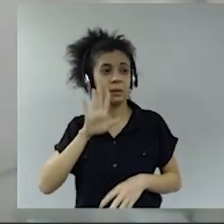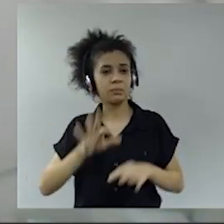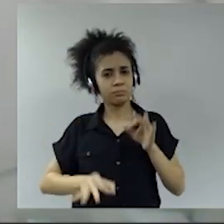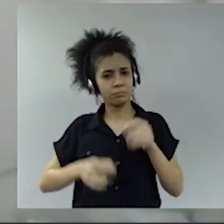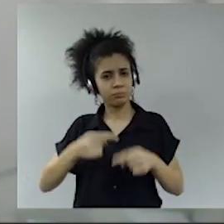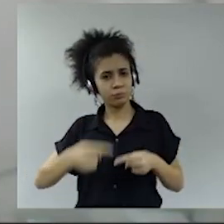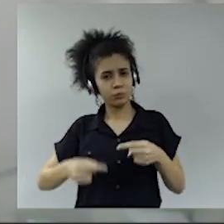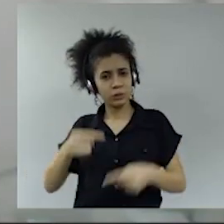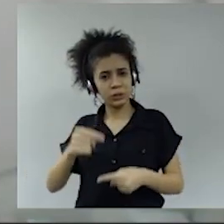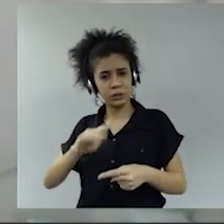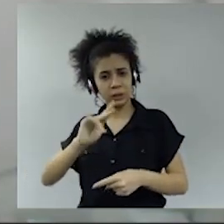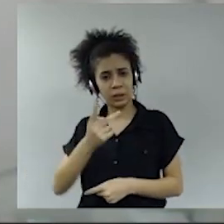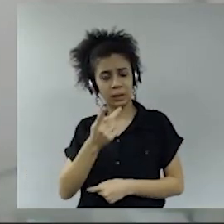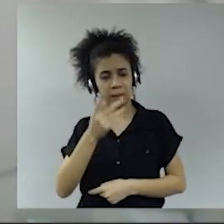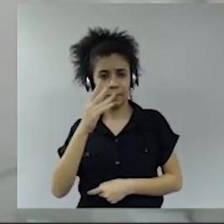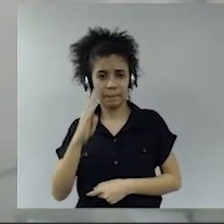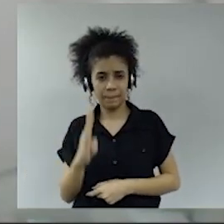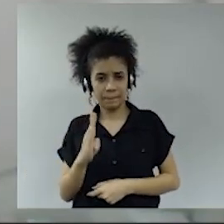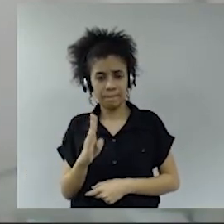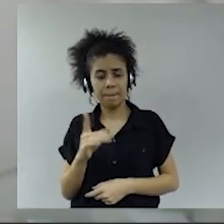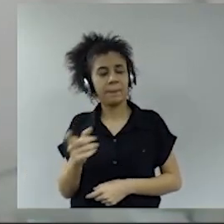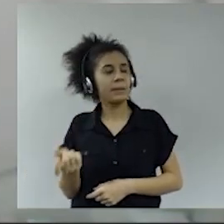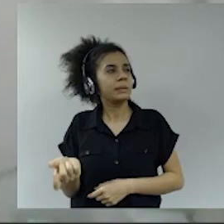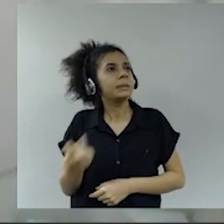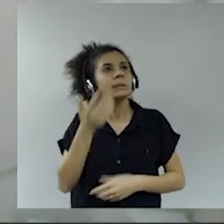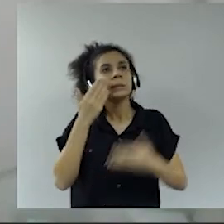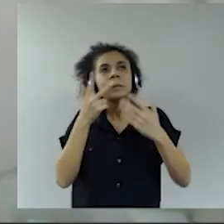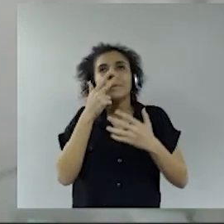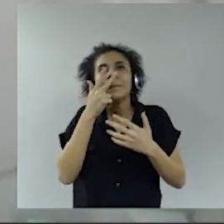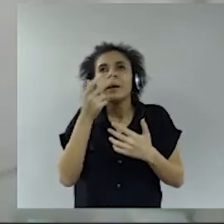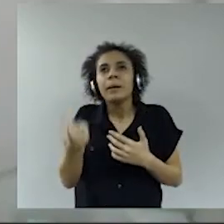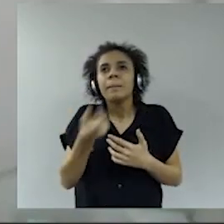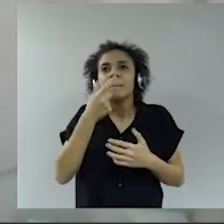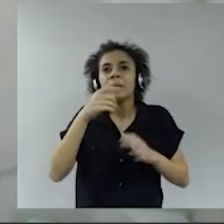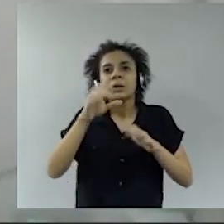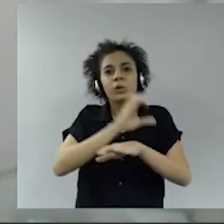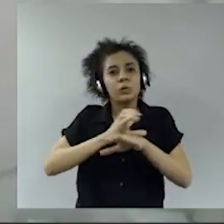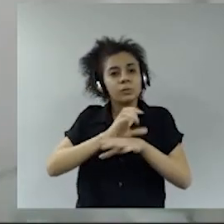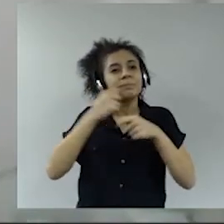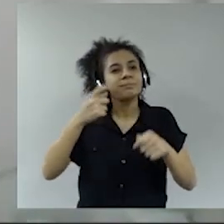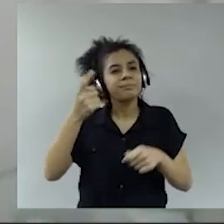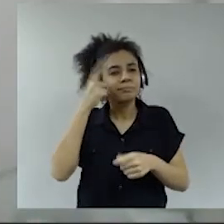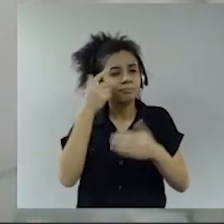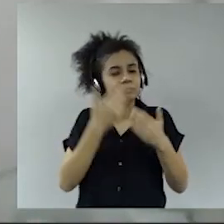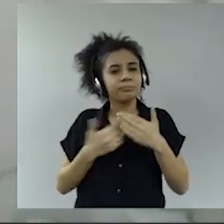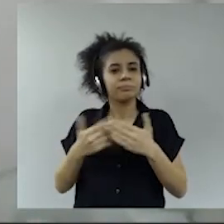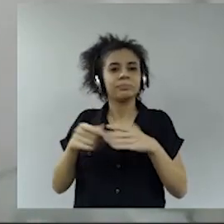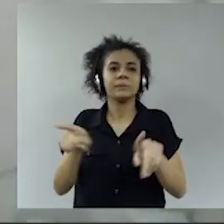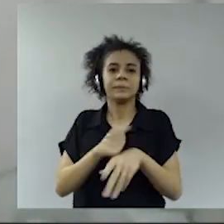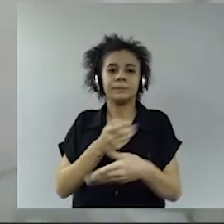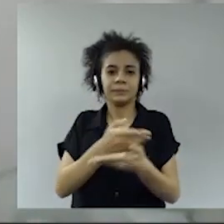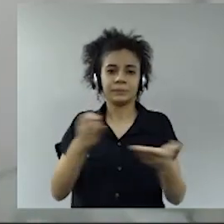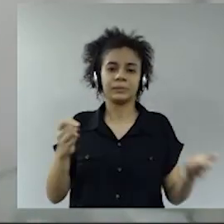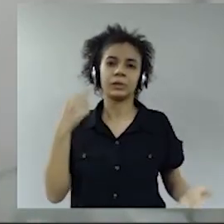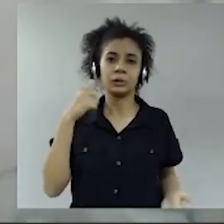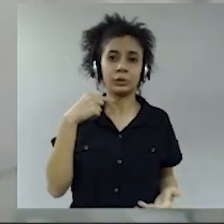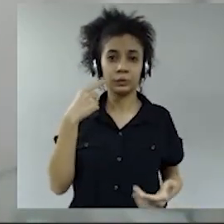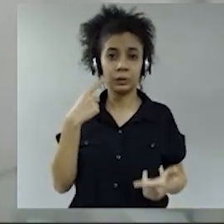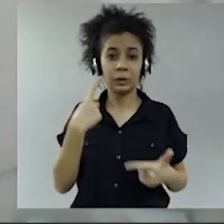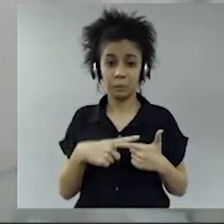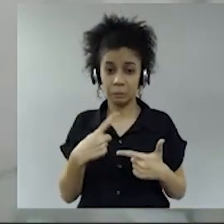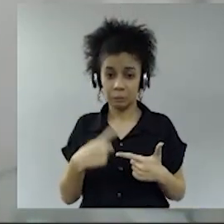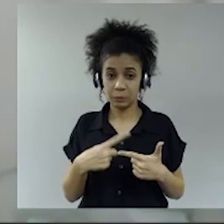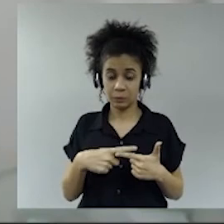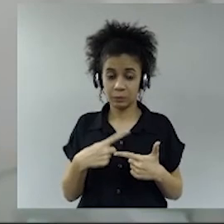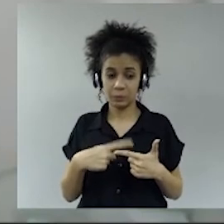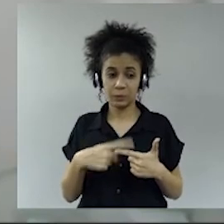política de habeas corpus, que é um remédio constitucional tão importante, ela tem que ser pensada também pelos senhores advogados, porque a função